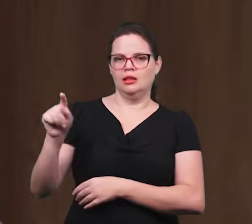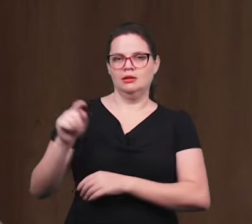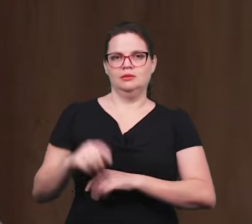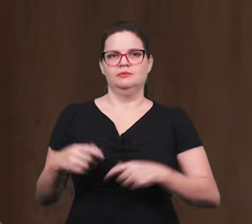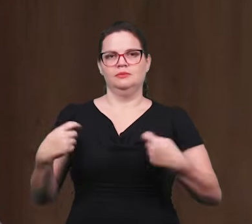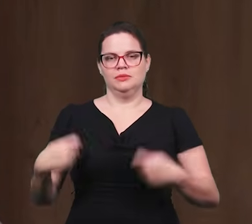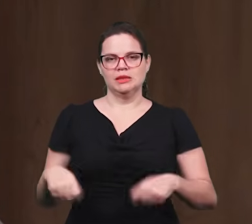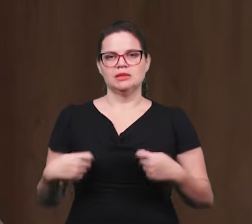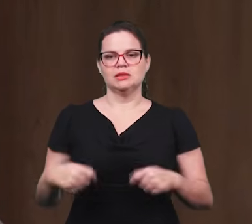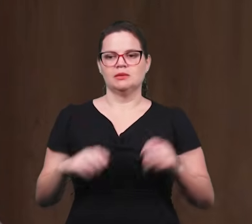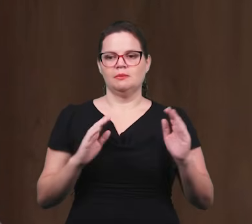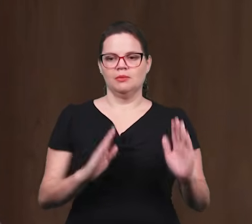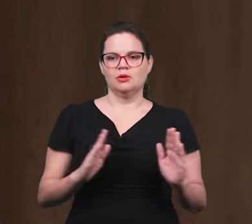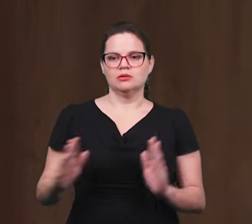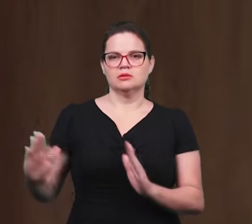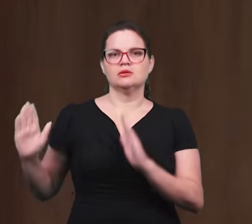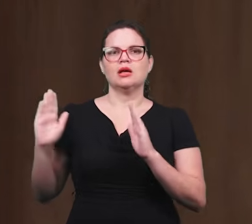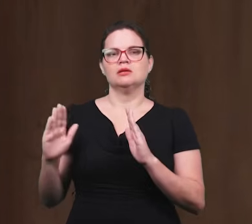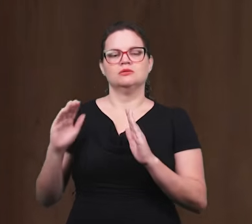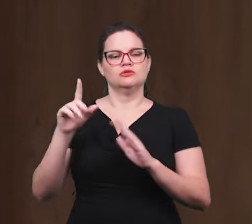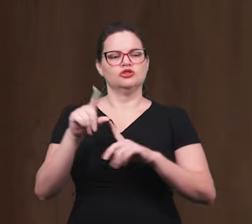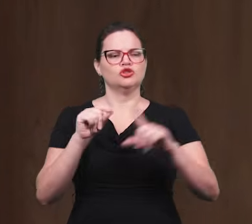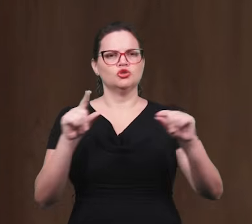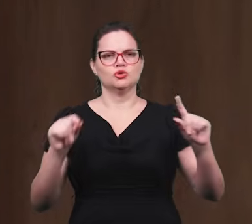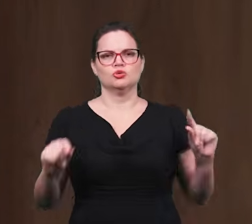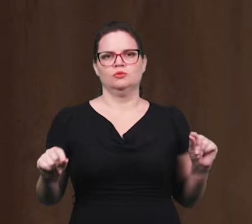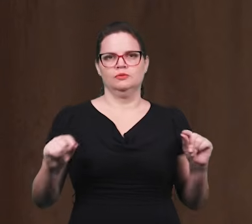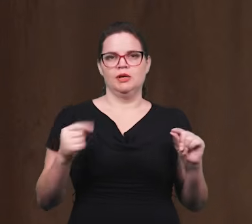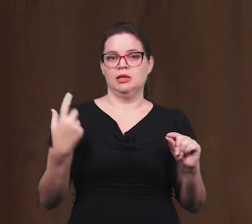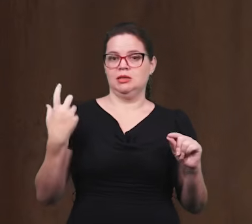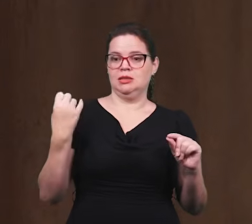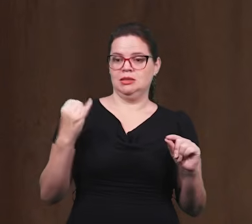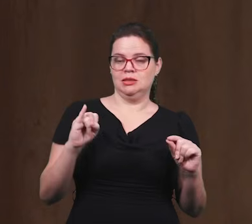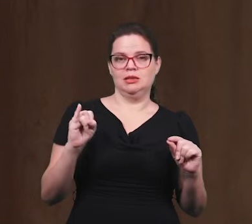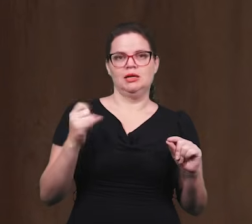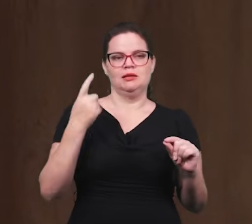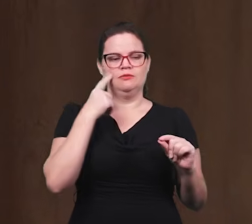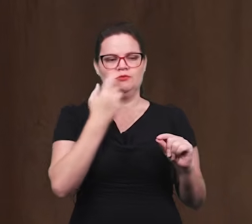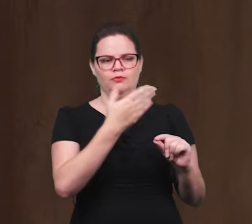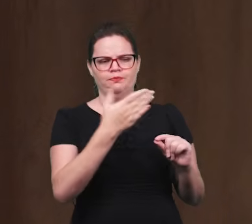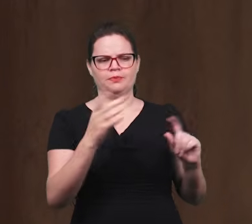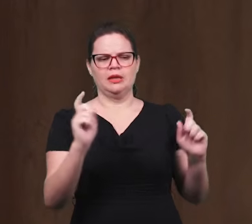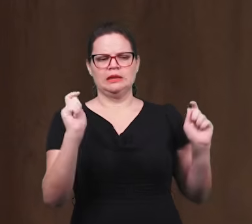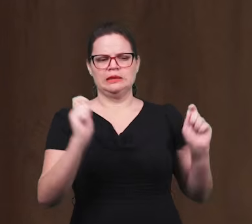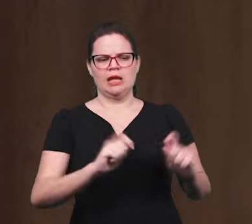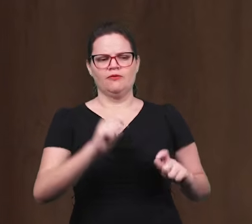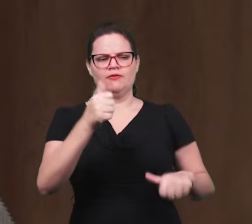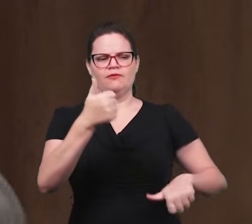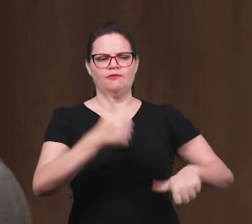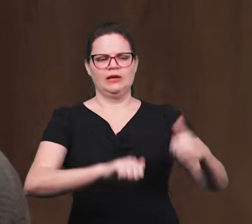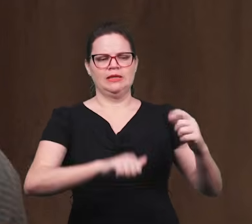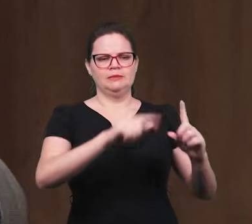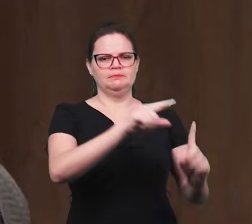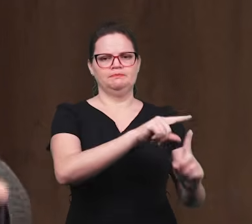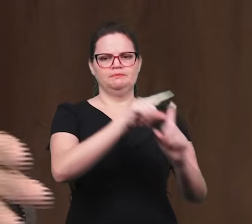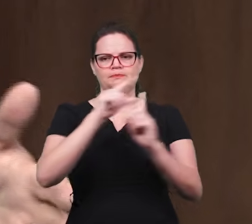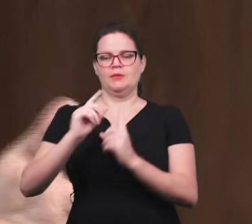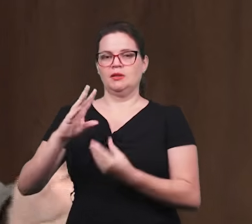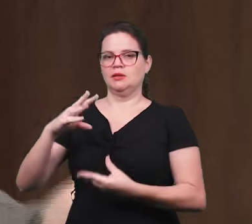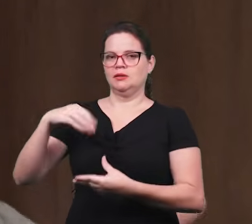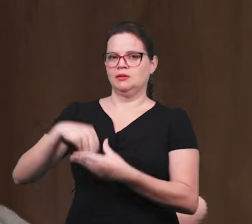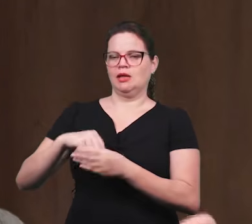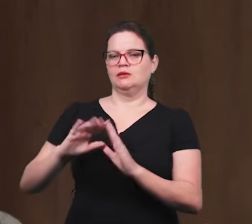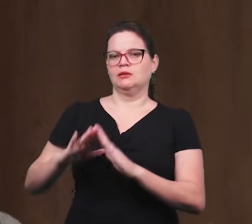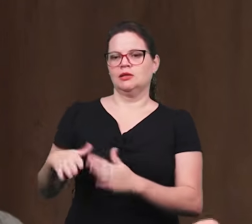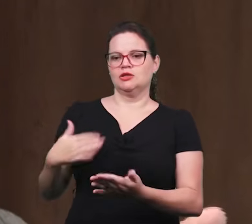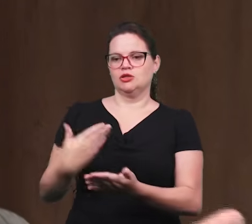pelo processo de seleção e, se ele for considerado apto e se houver disponibilidade de vagas,